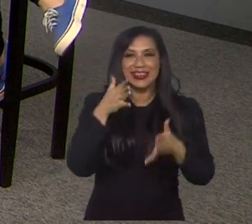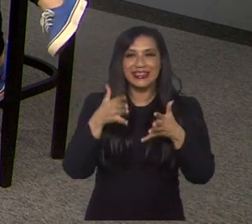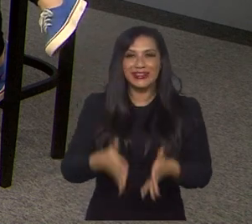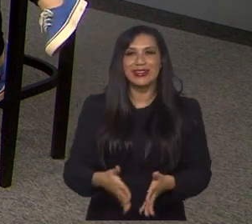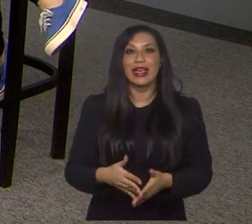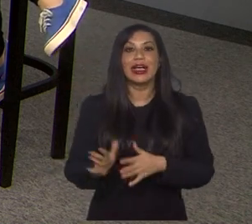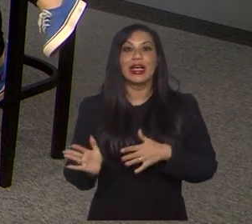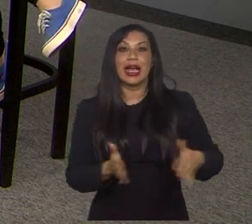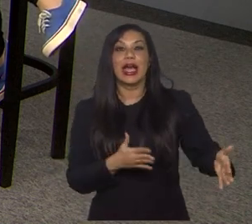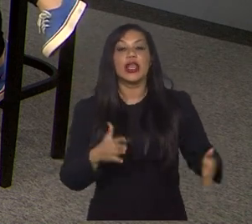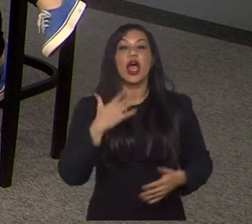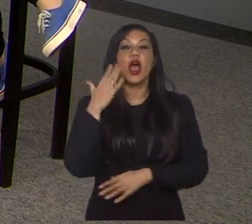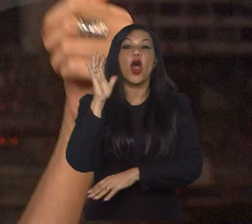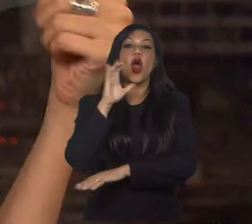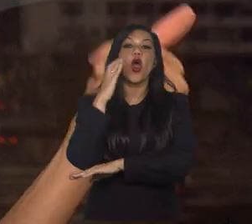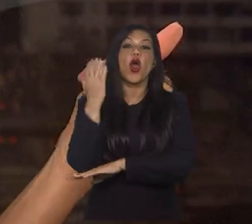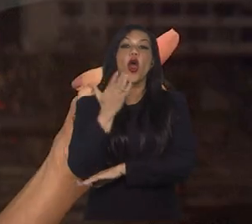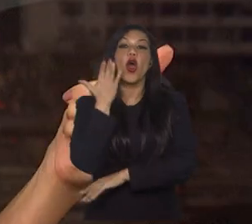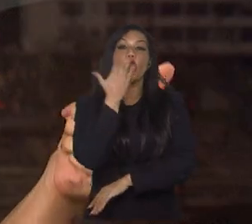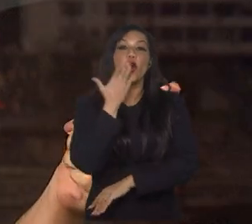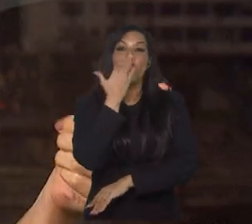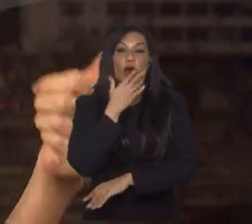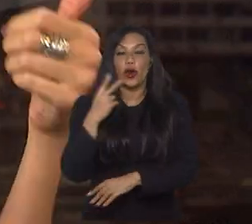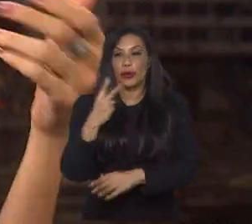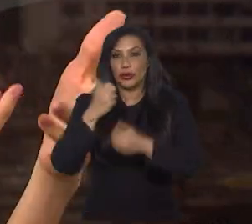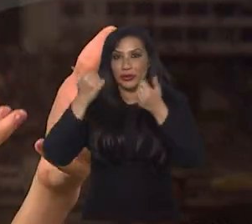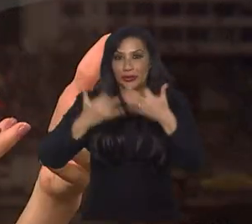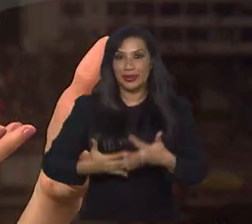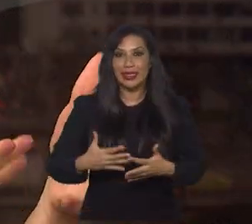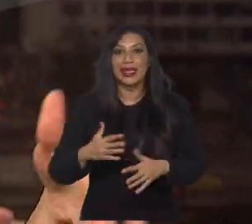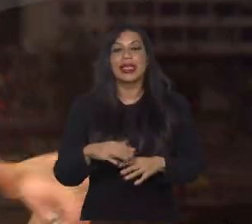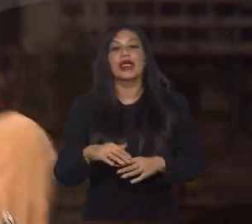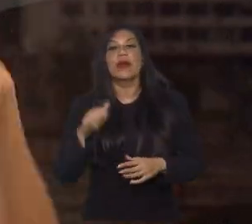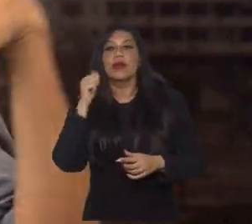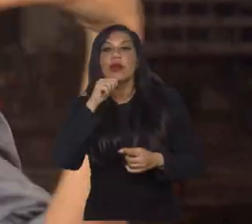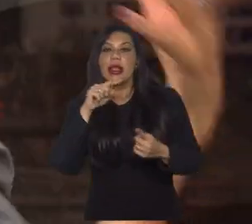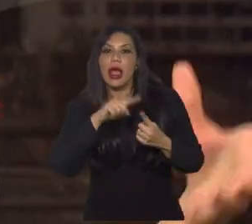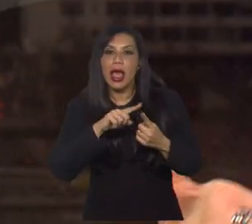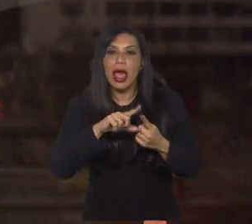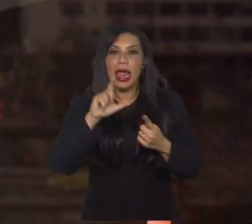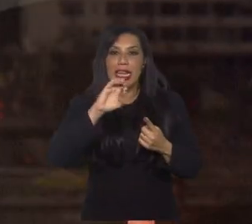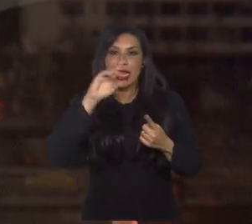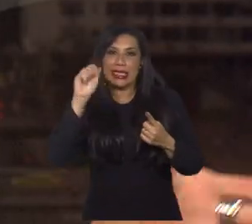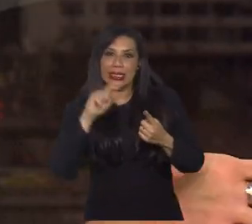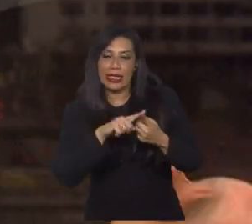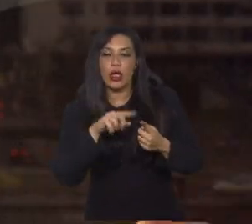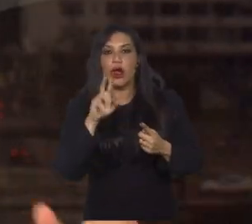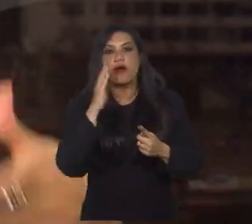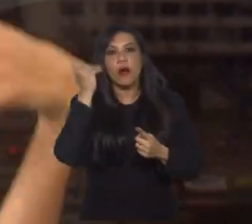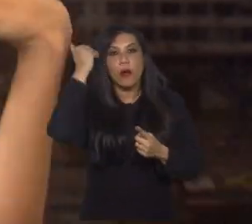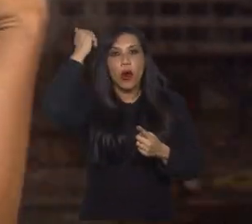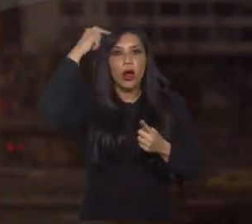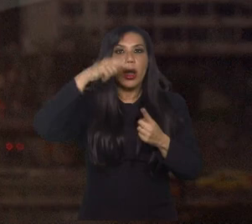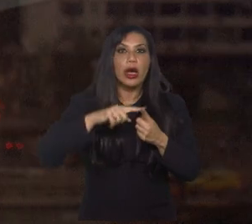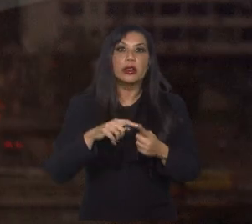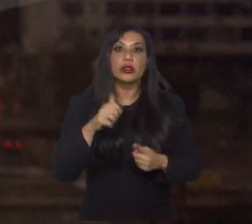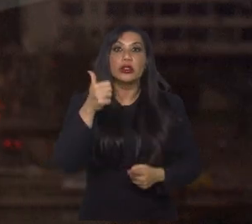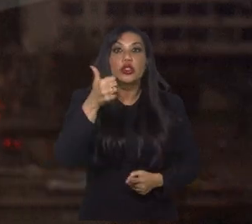vamos passar para a Colômbia. As duas já citaram a Linda Caicedo, que é um grande nome da seleção colombiana, com